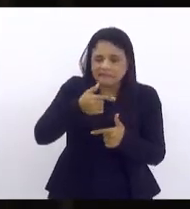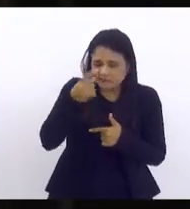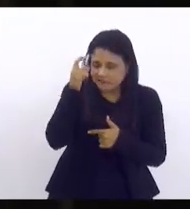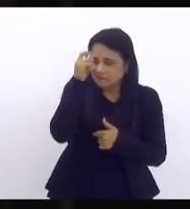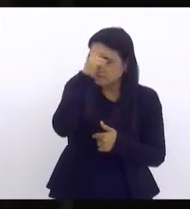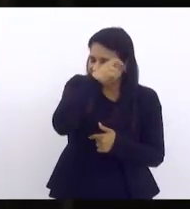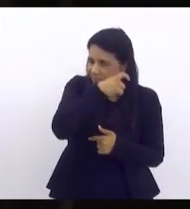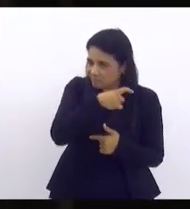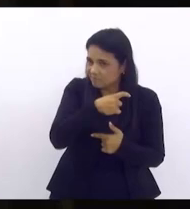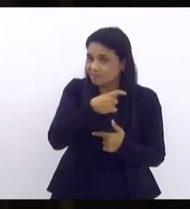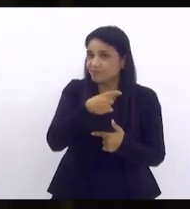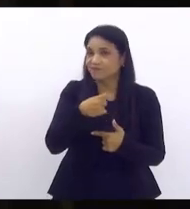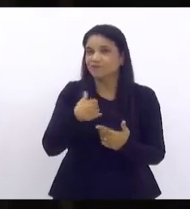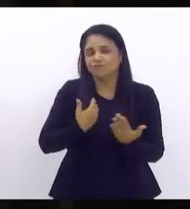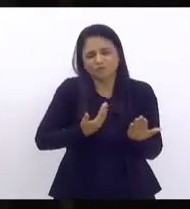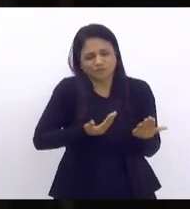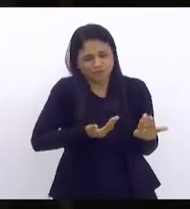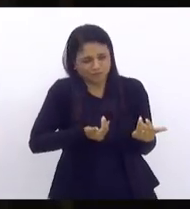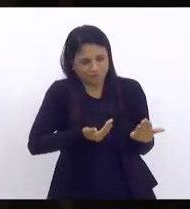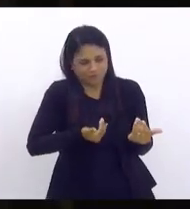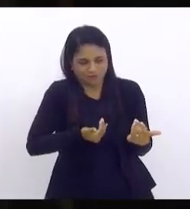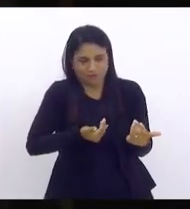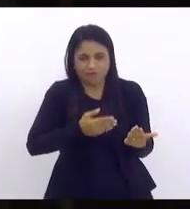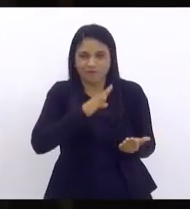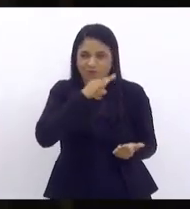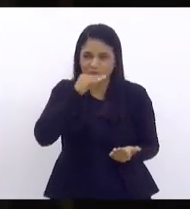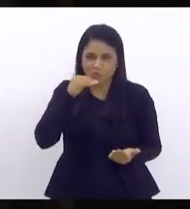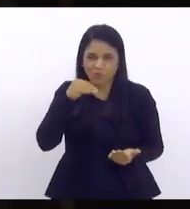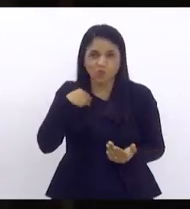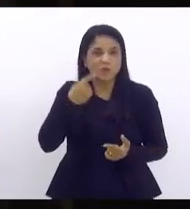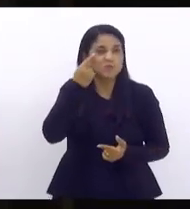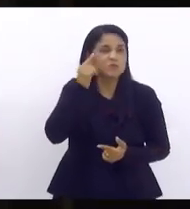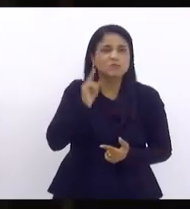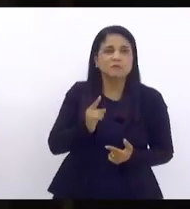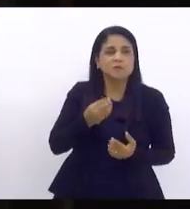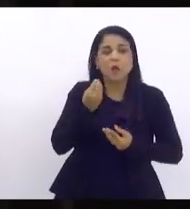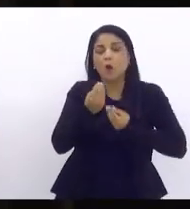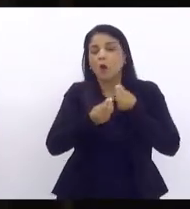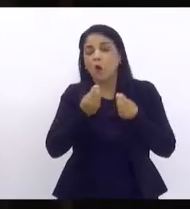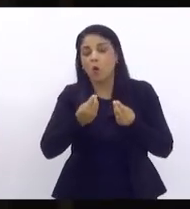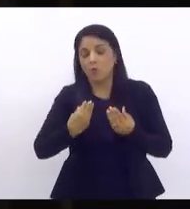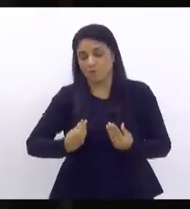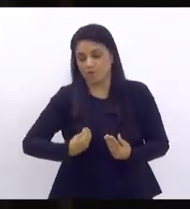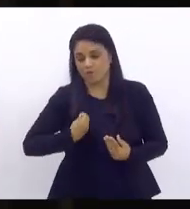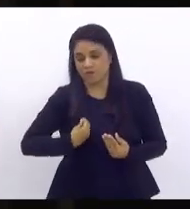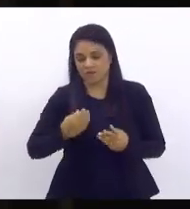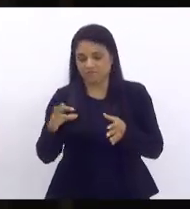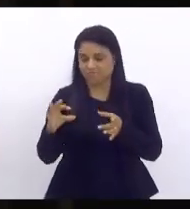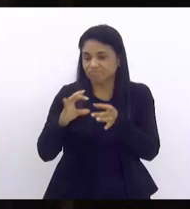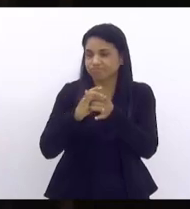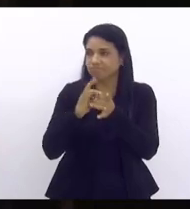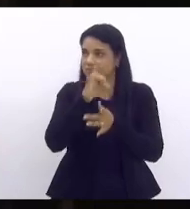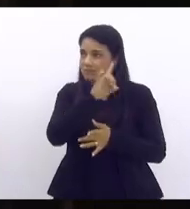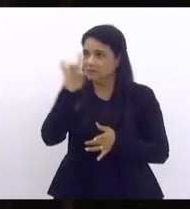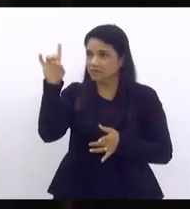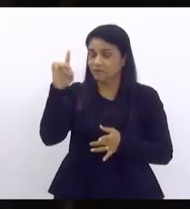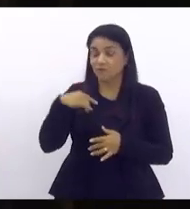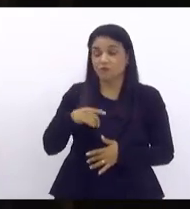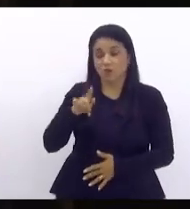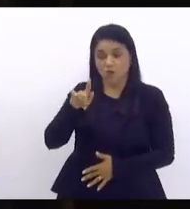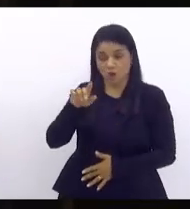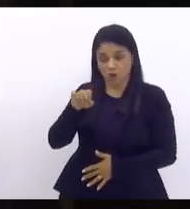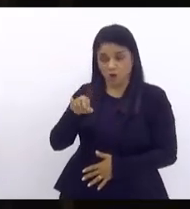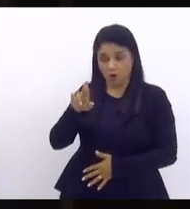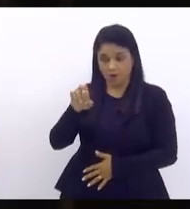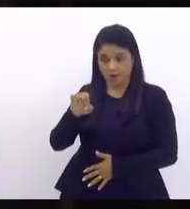dificuldades por sermos novos, não termos uma vida em Deus. A Gorete, embora